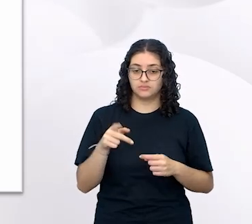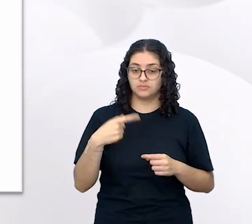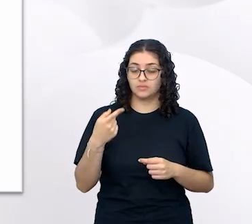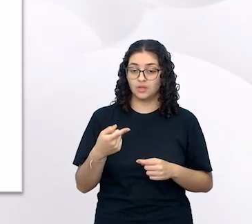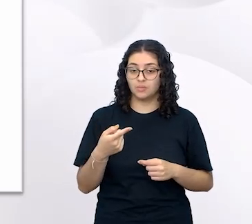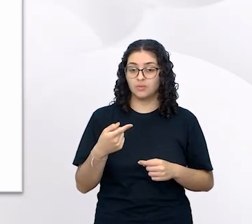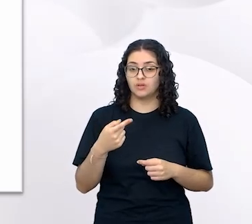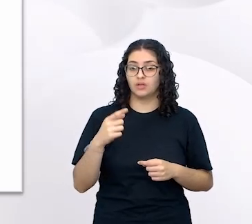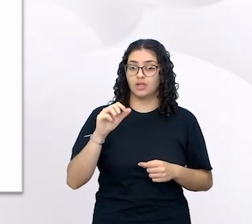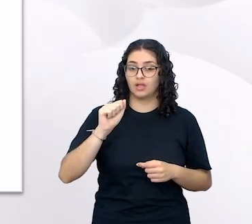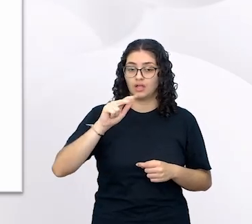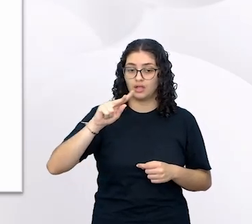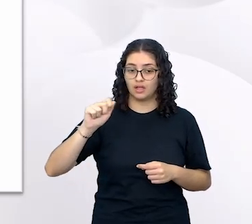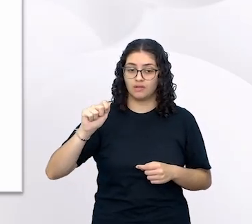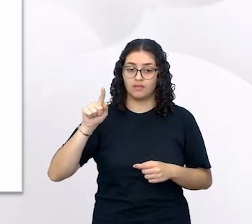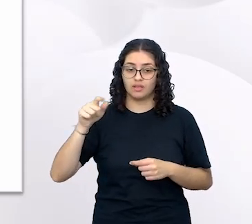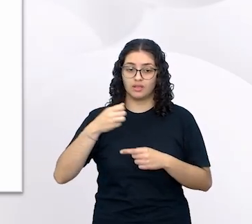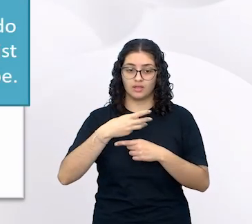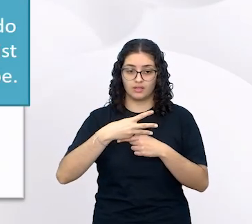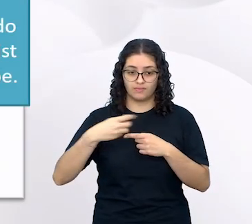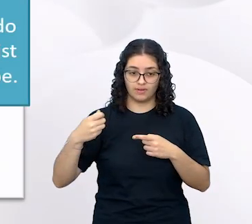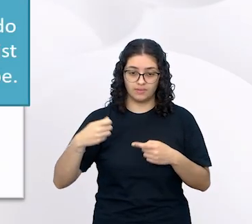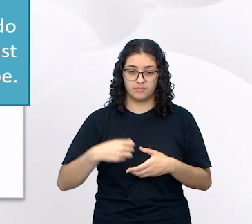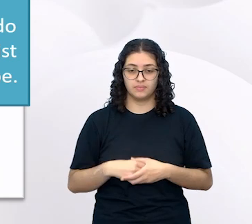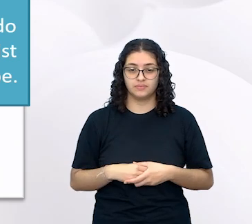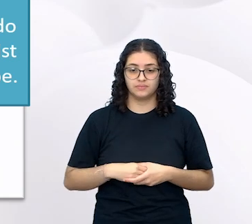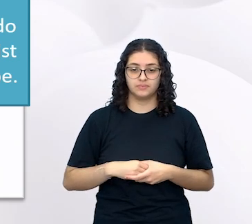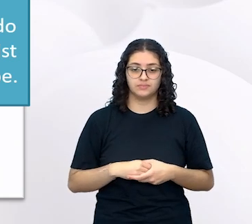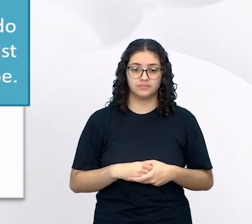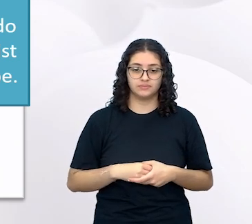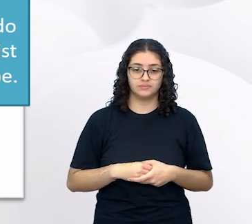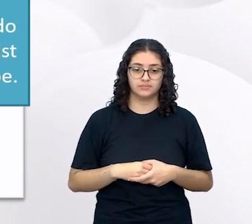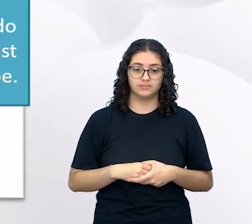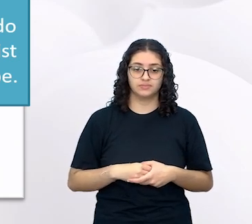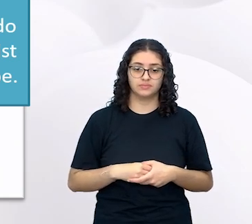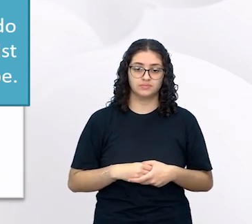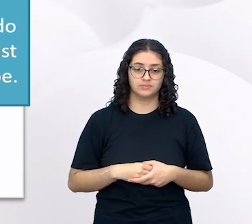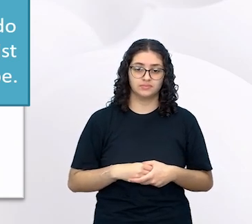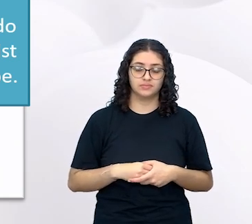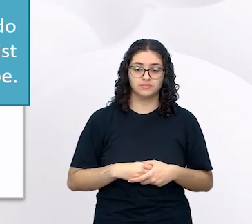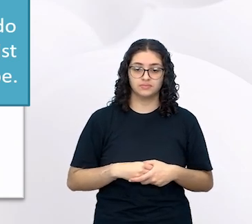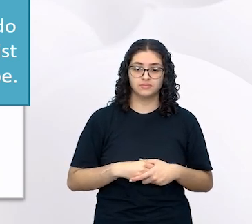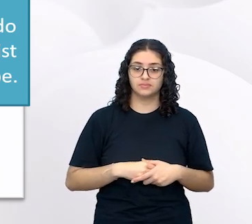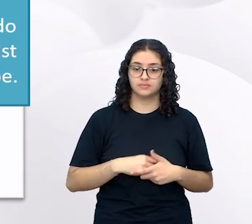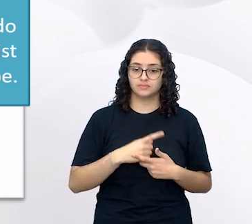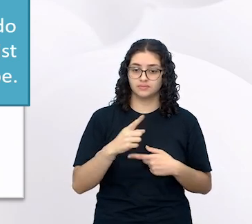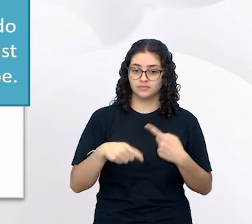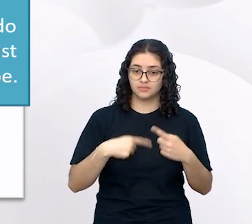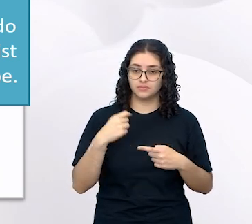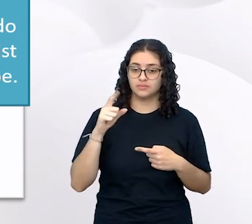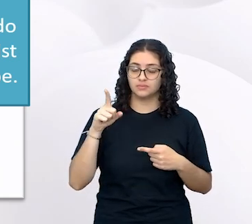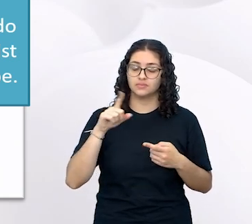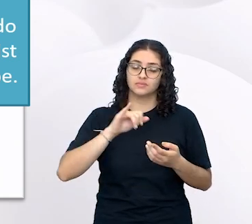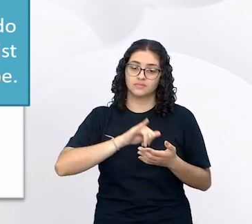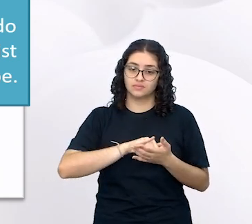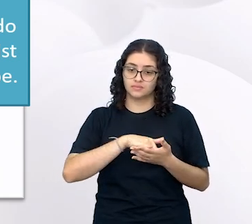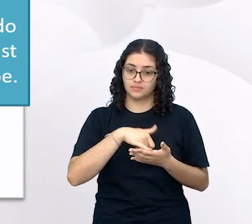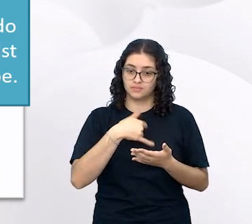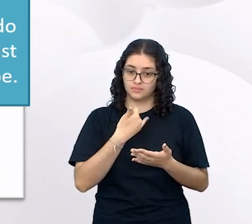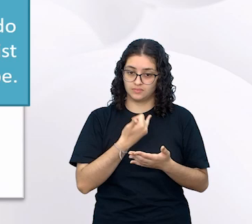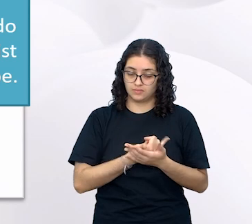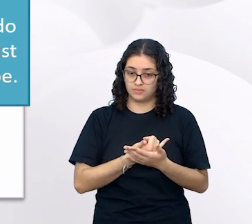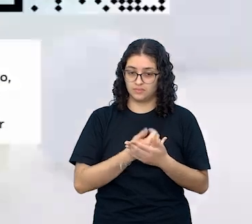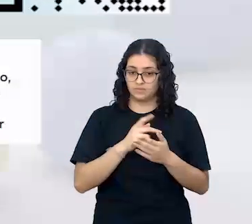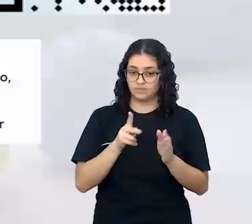para o AVA da EFAP. Muito bem. Direcionado, então, para o playlist do